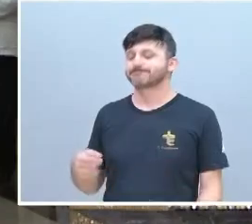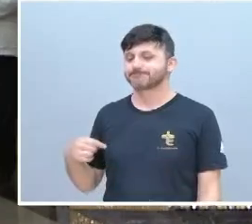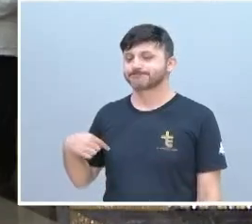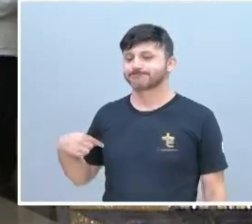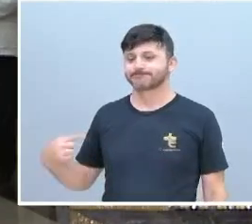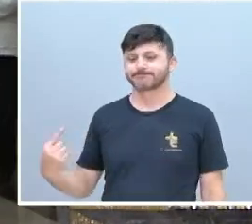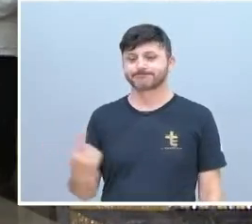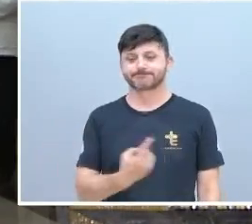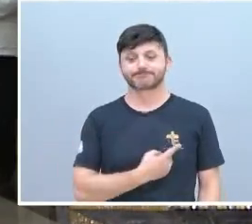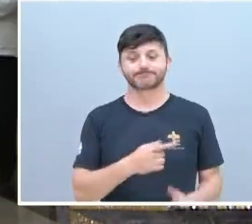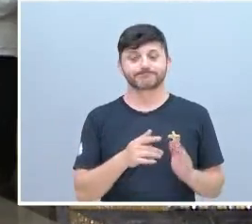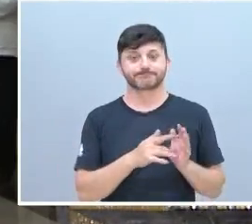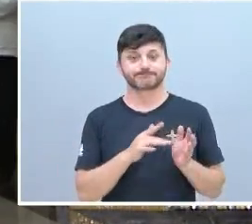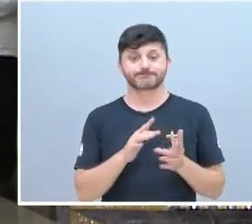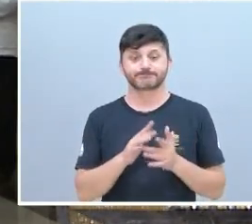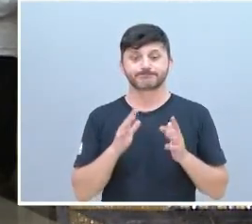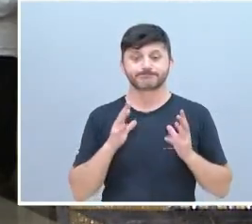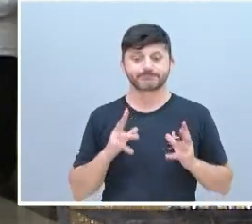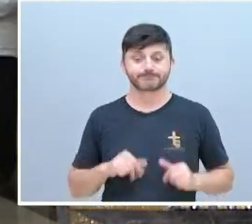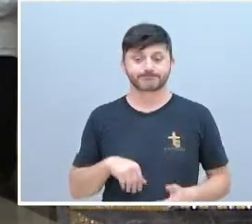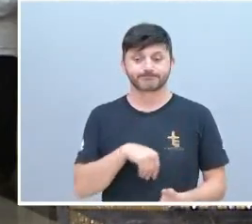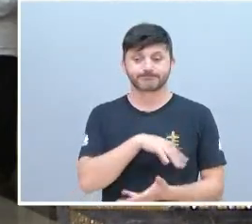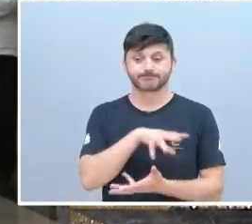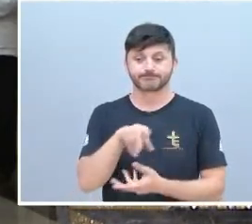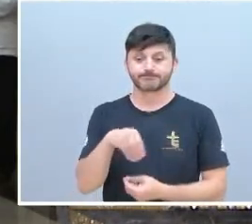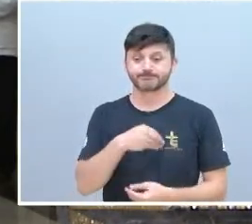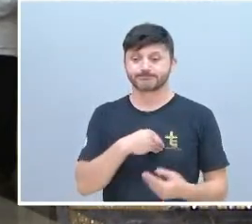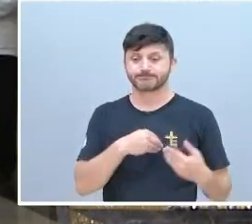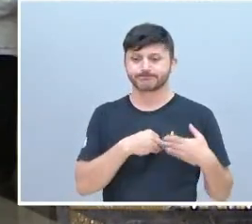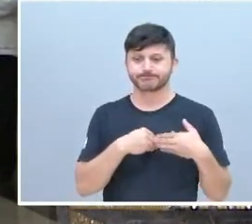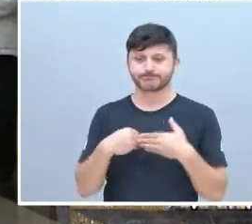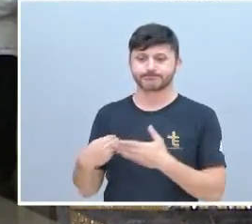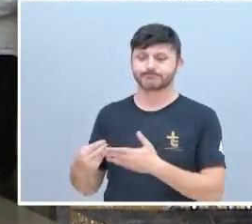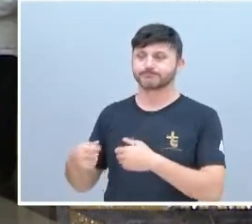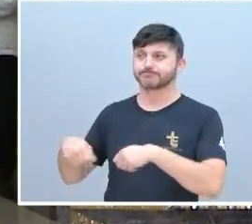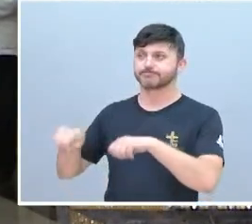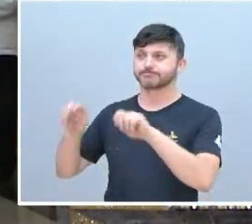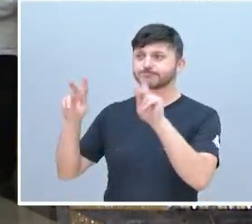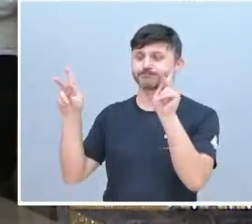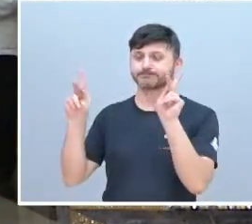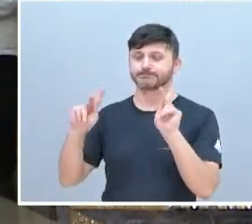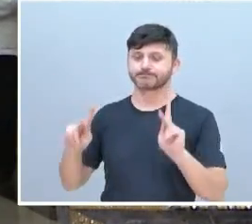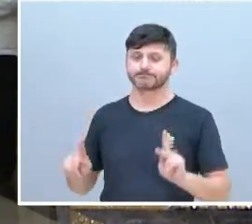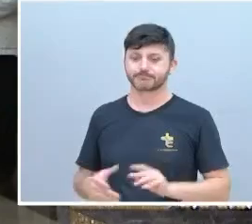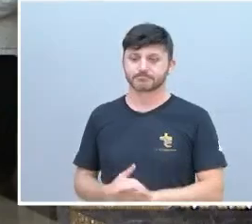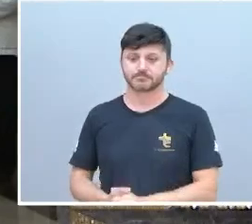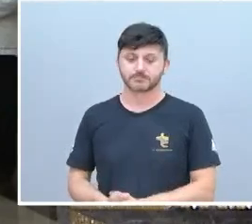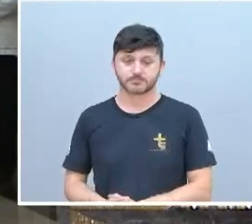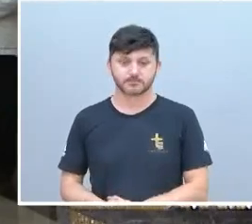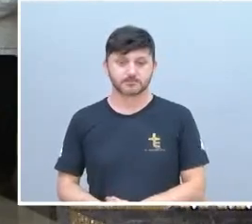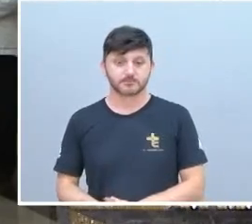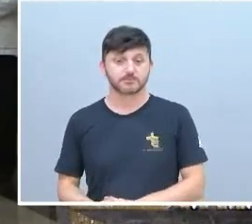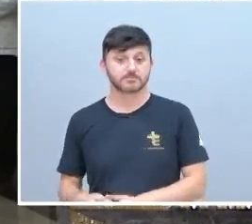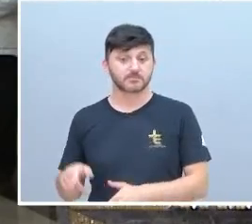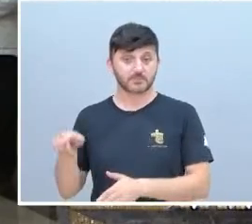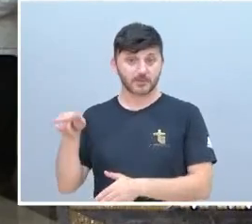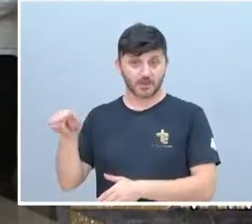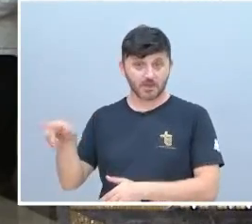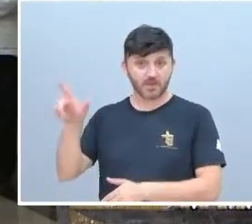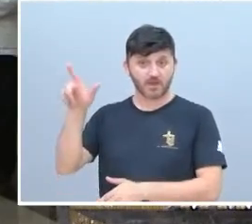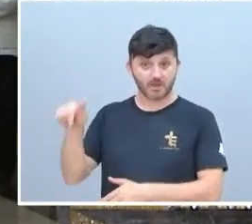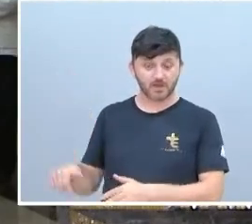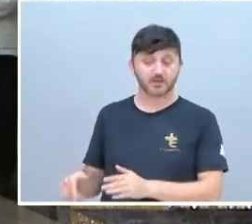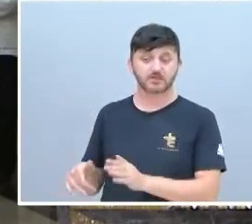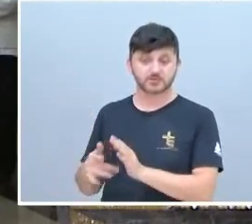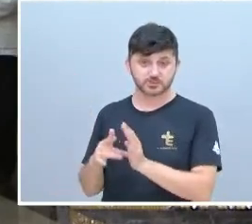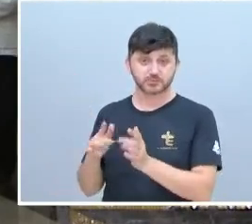tende piedade de nós. Cordeiro de Deus, que tirais o pecado do mundo, dai-nos a paz. Este é o meu